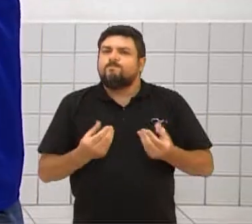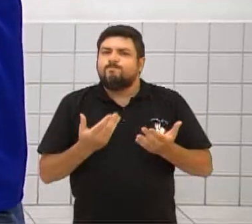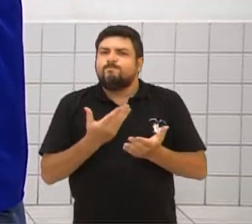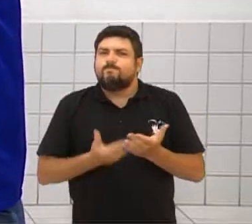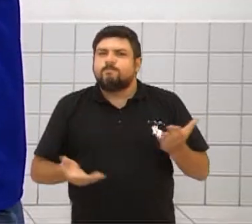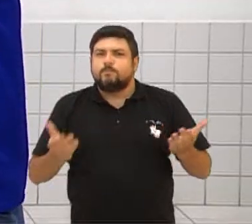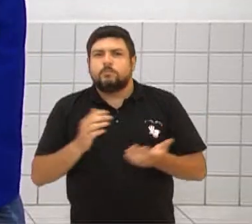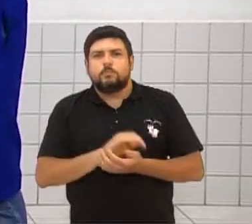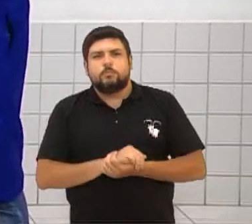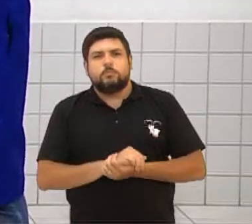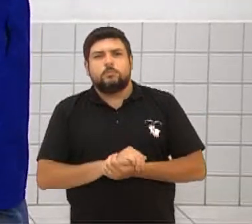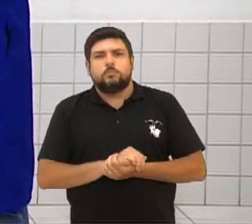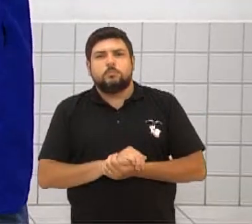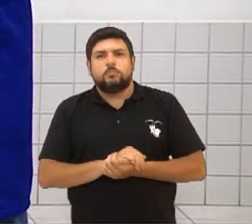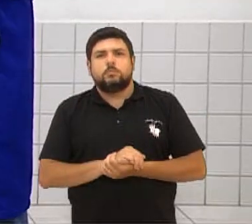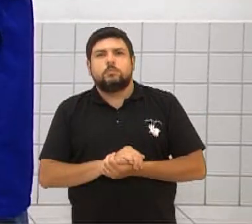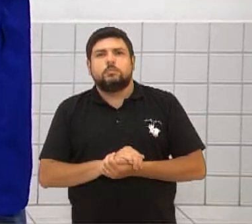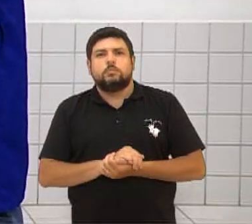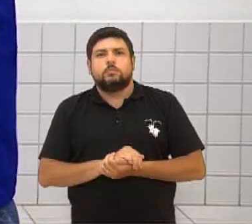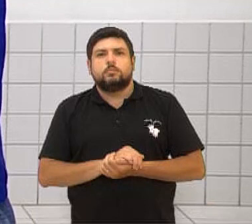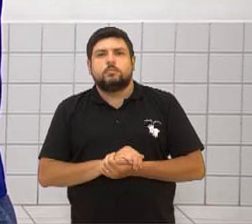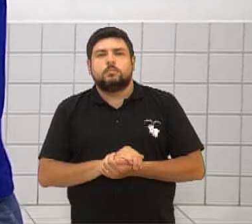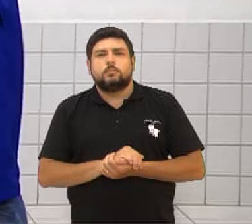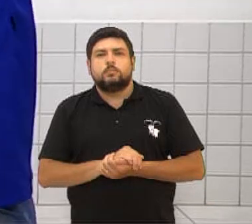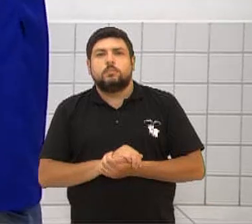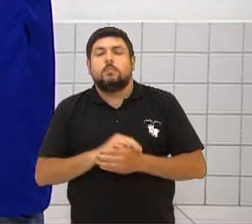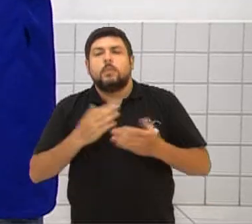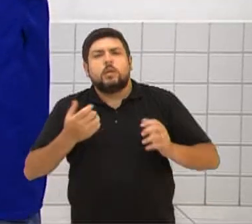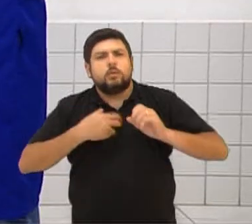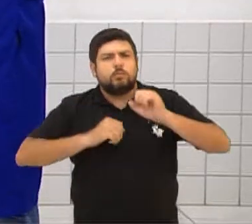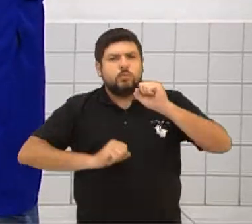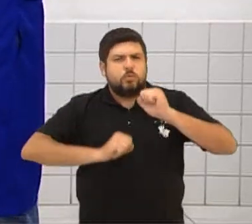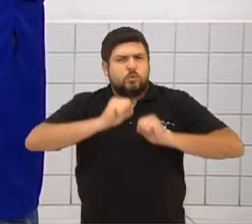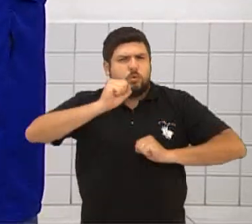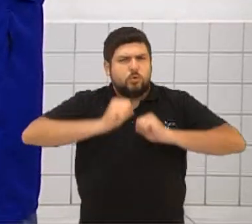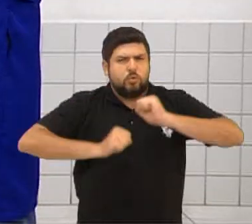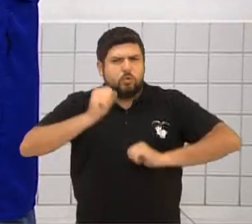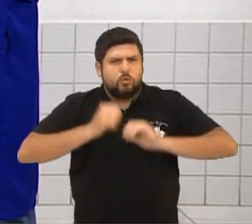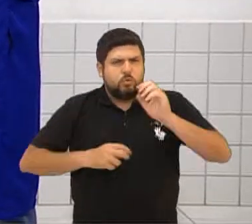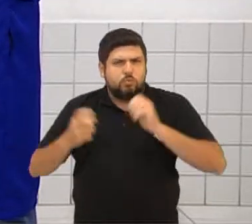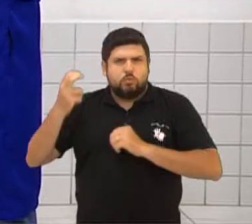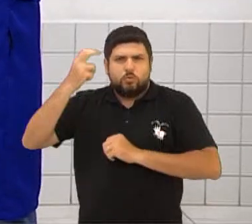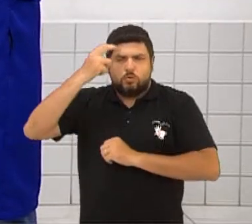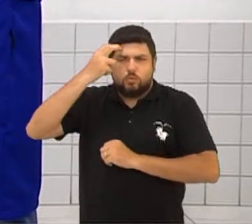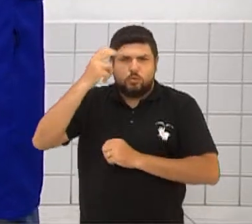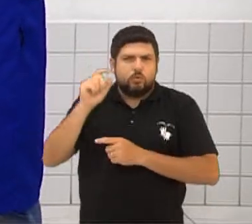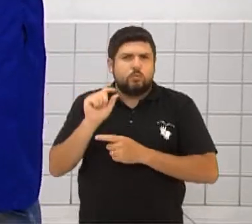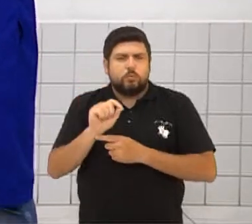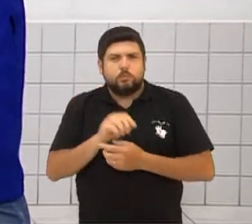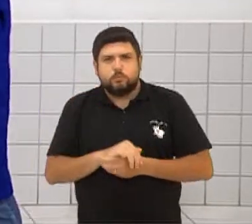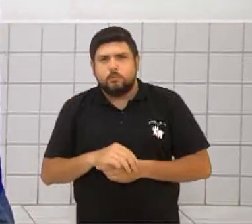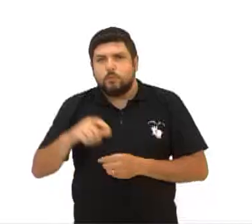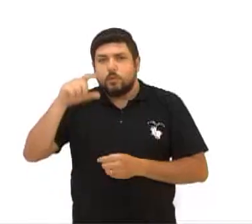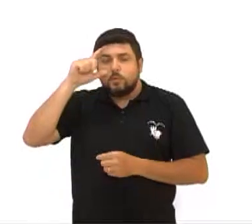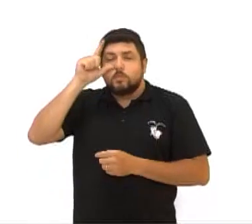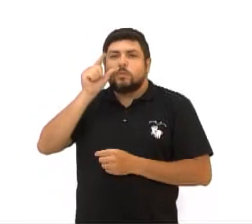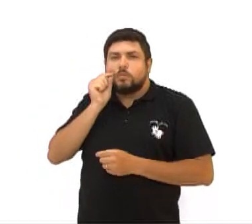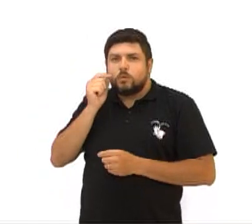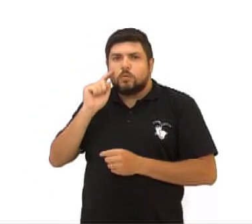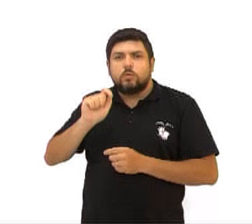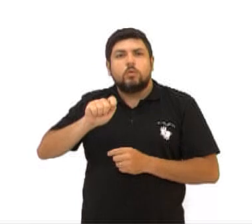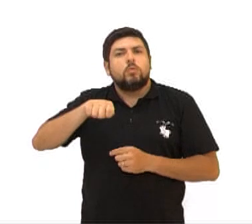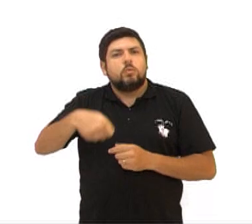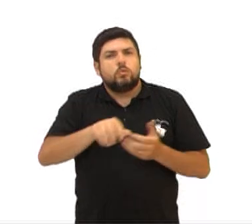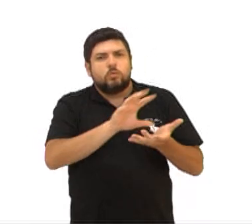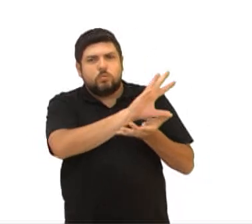então sobre a indústria cultural, professor? O que ele vai falar sobre isso? Então, a análise de Benjamin sobre a reprodutibilidade